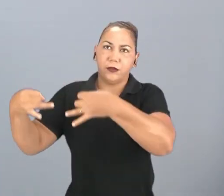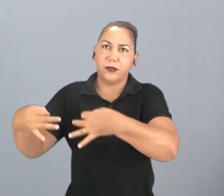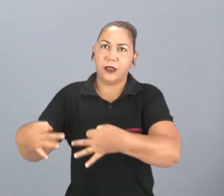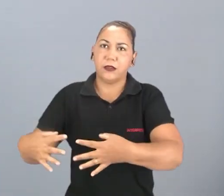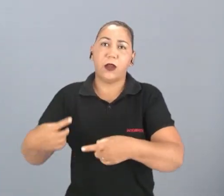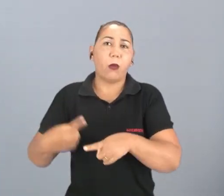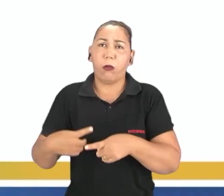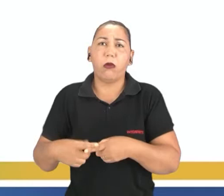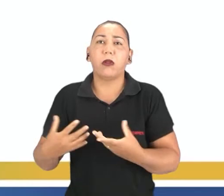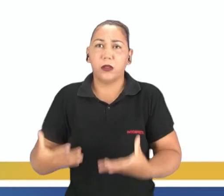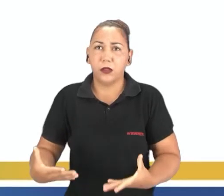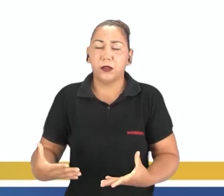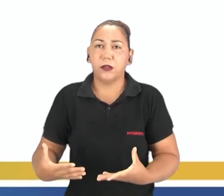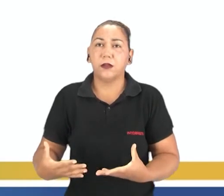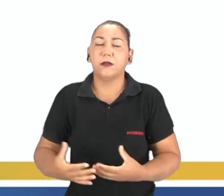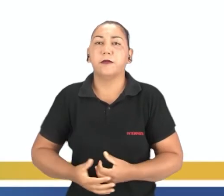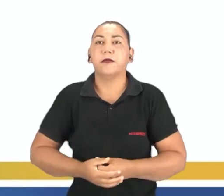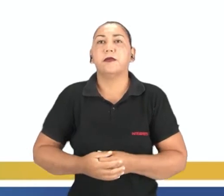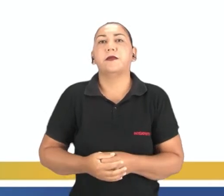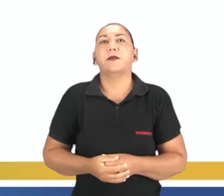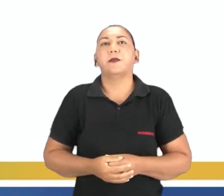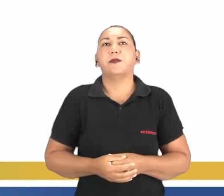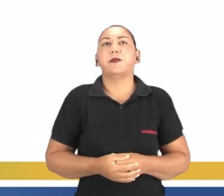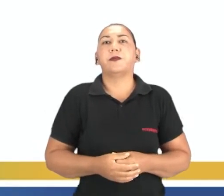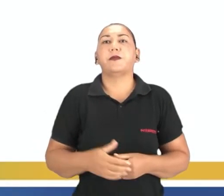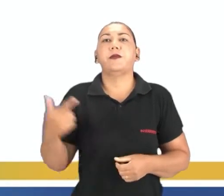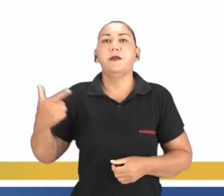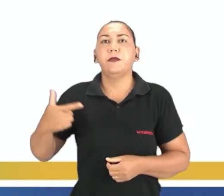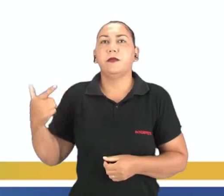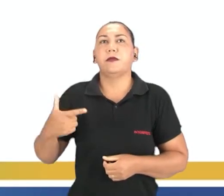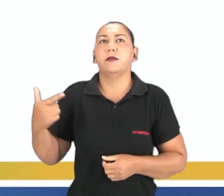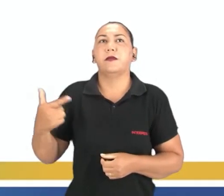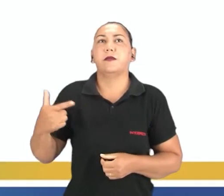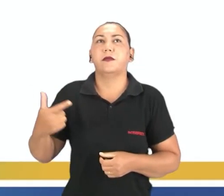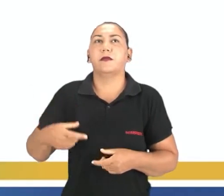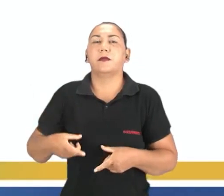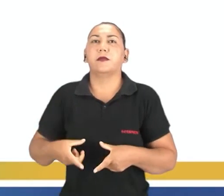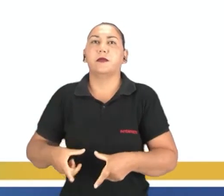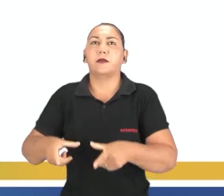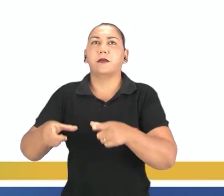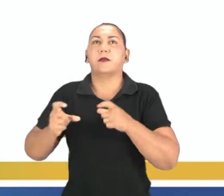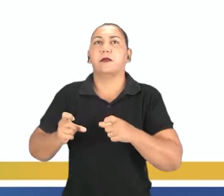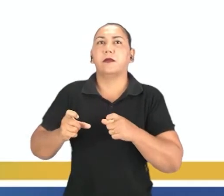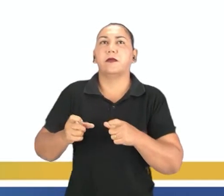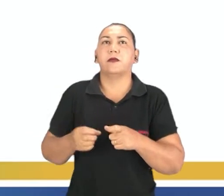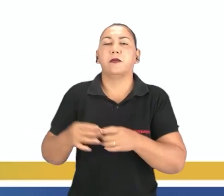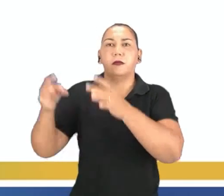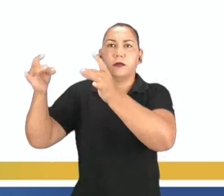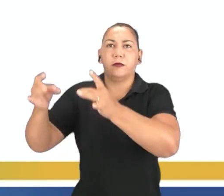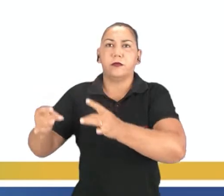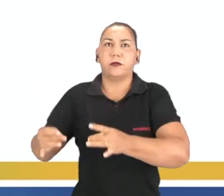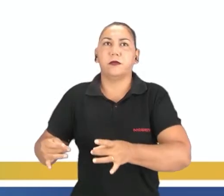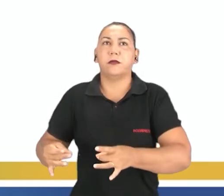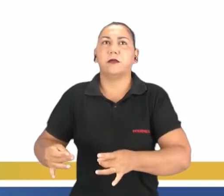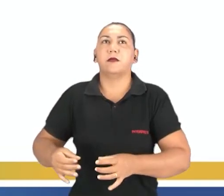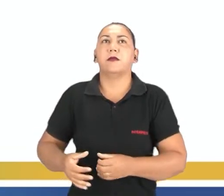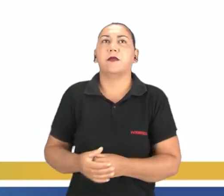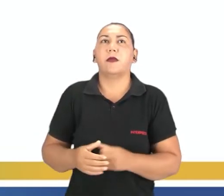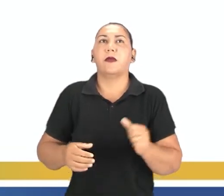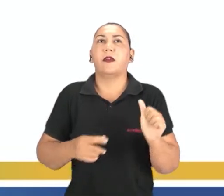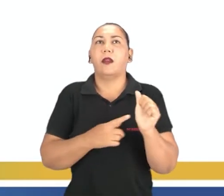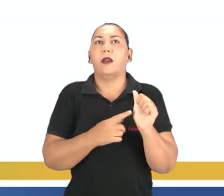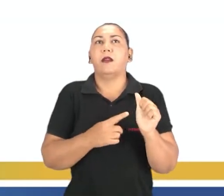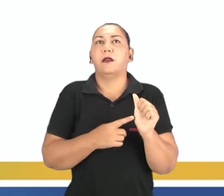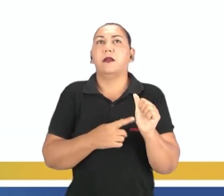Número 2. As conjunções destacadas abaixo, respectivamente, são... Na primeira, a gente tem I like sugar in my